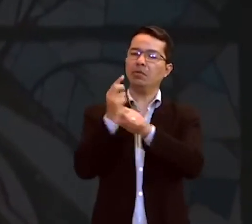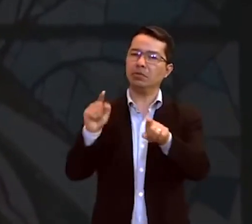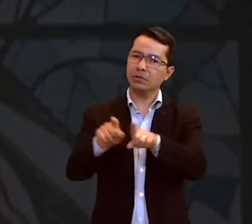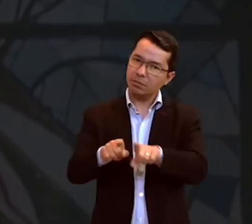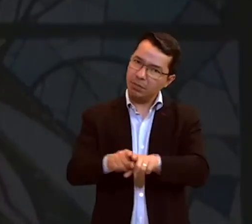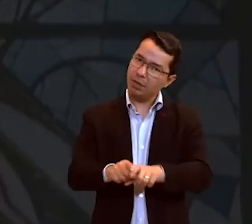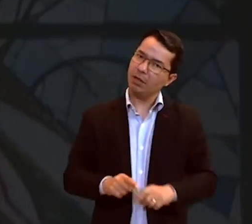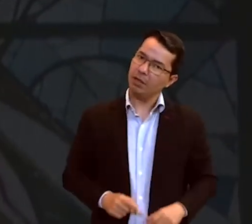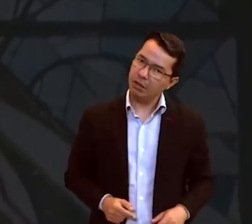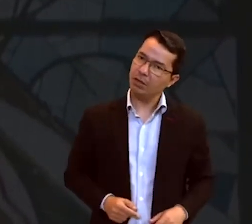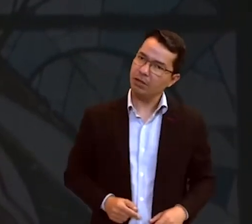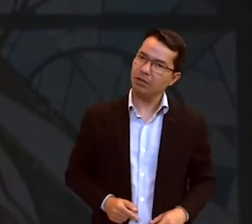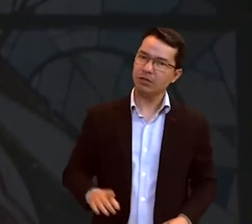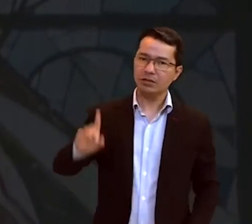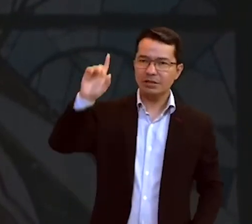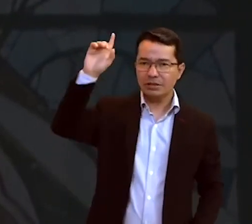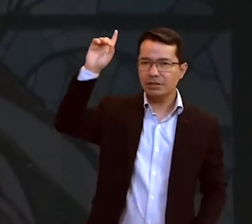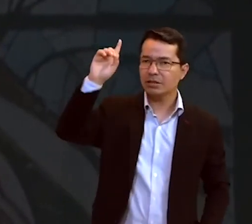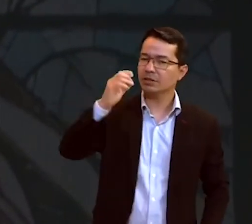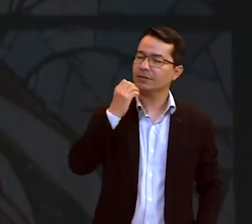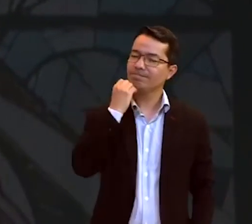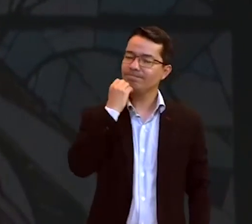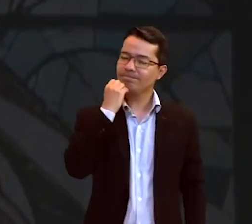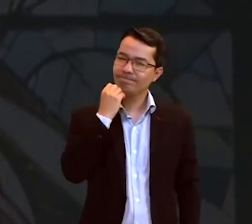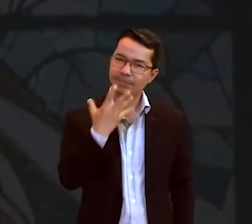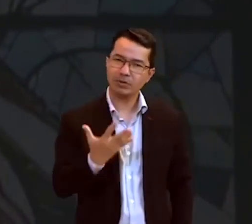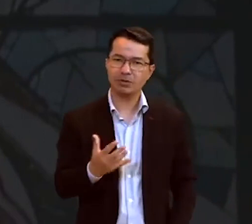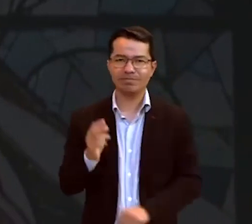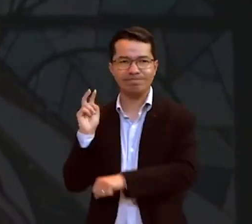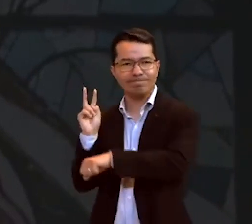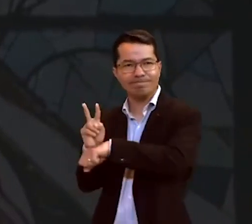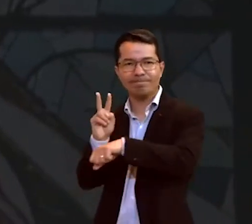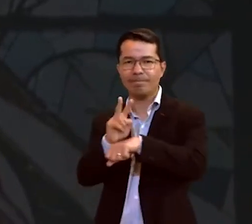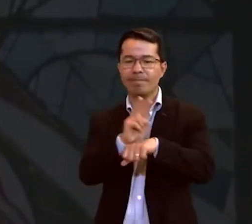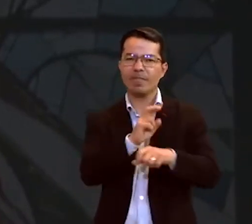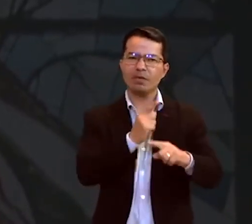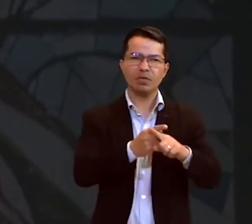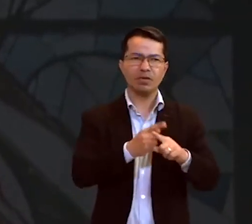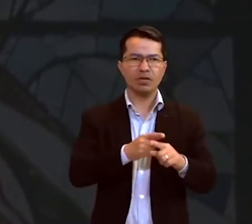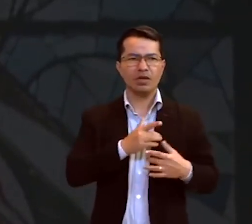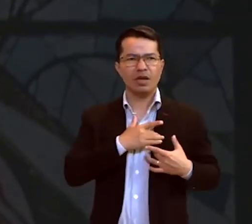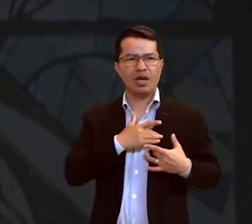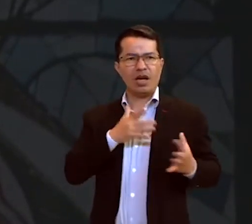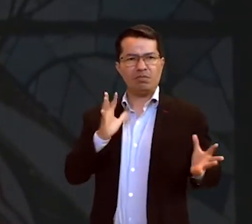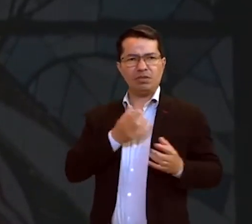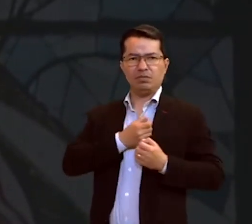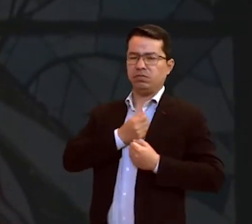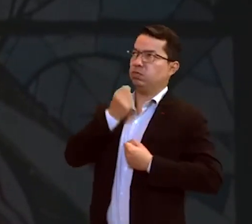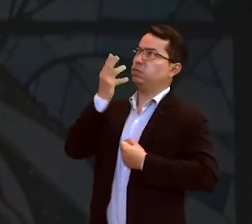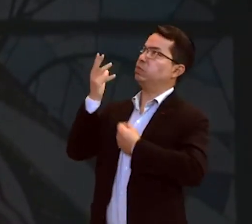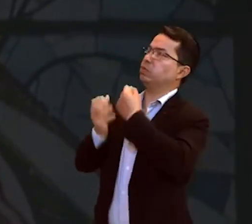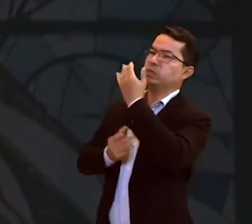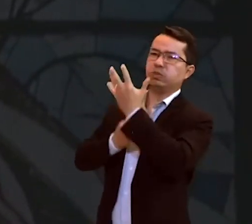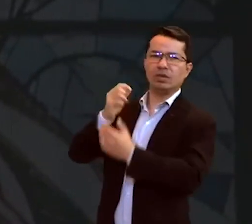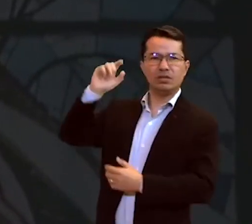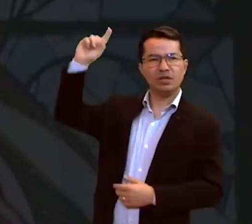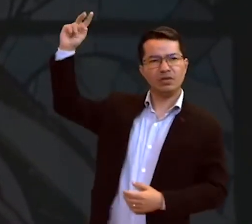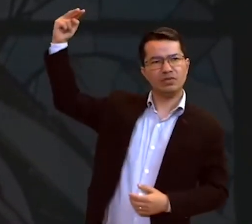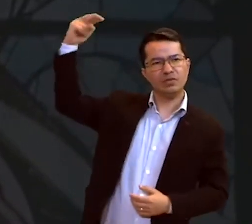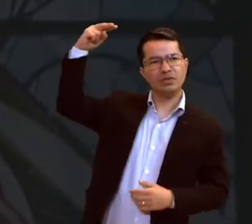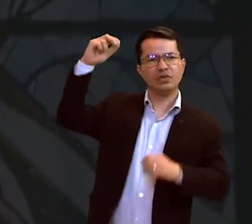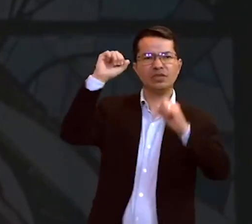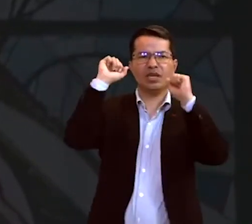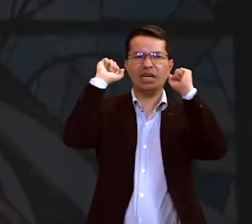E ele falou, Deus é bom demais. Quando ele abriu o coração e pessoas oraram por ele, Deus se manifestou e derramou graça.